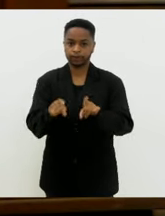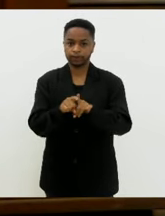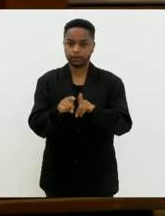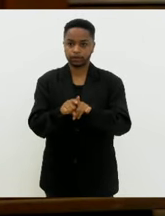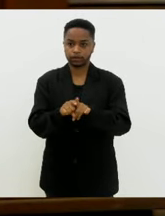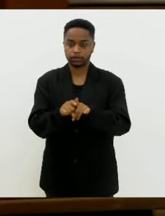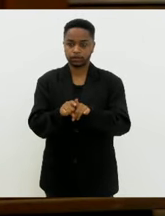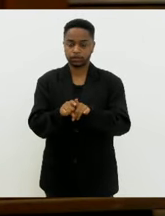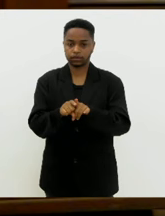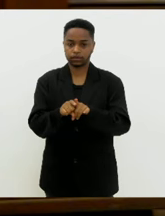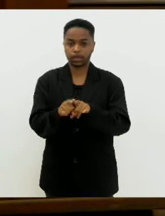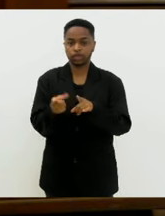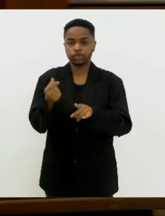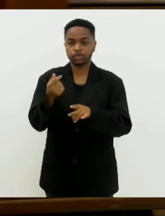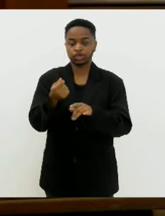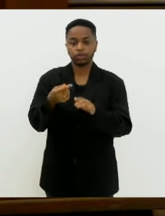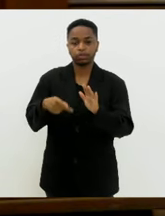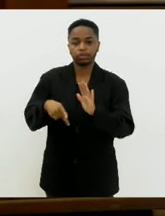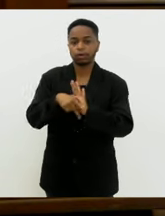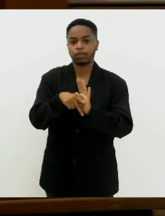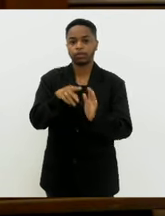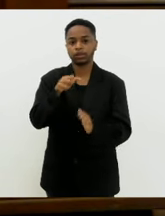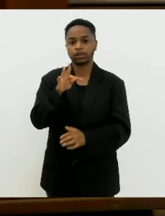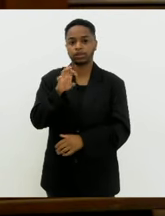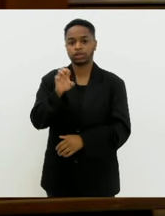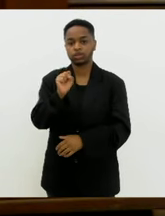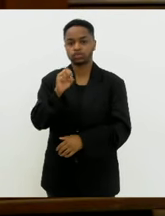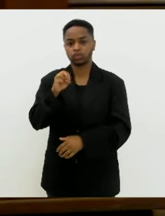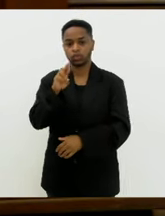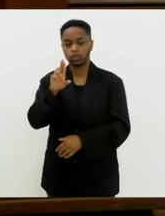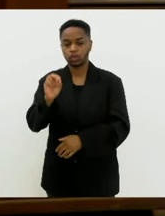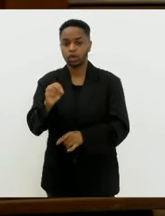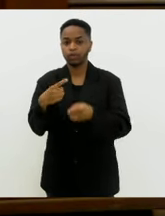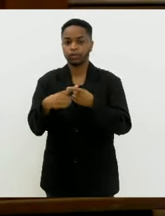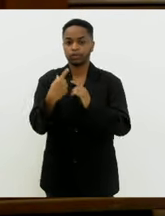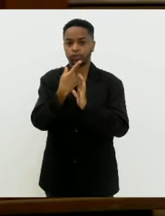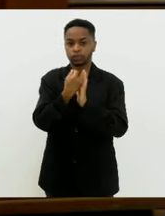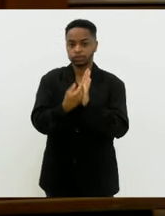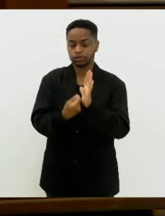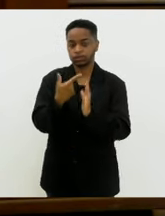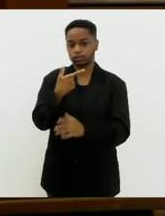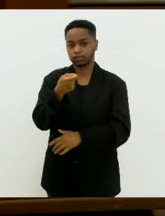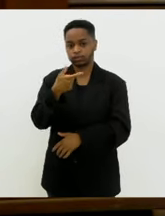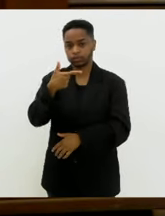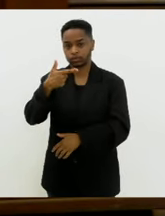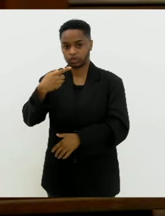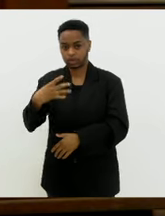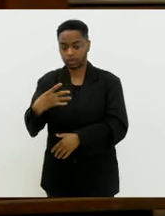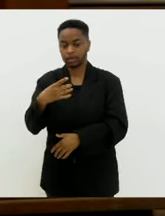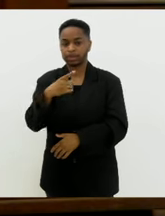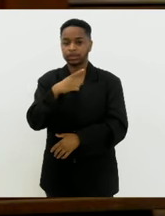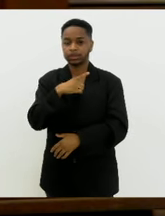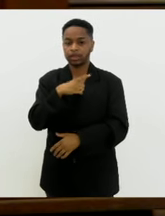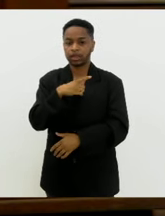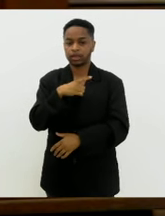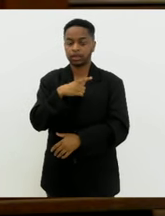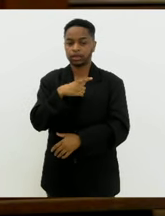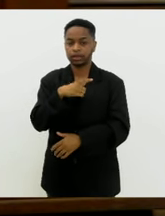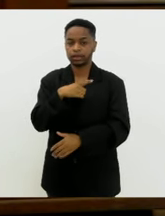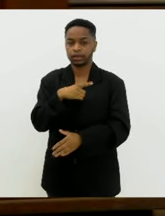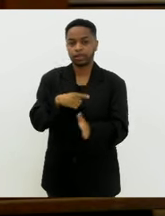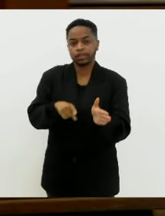do Tesouro. Porque o orçamento de 2024 tem uma previsão de déficit